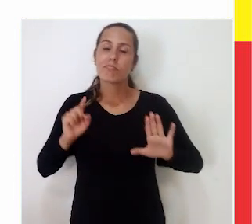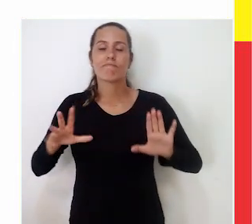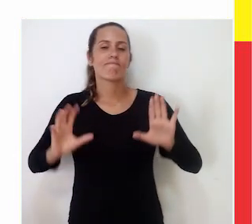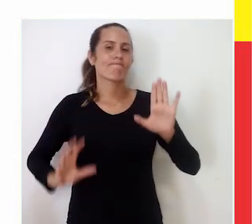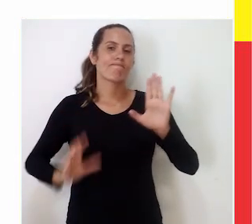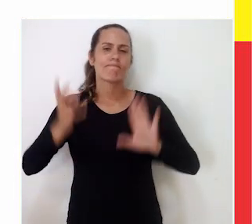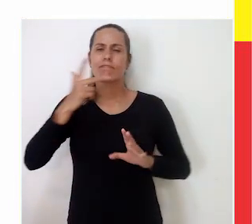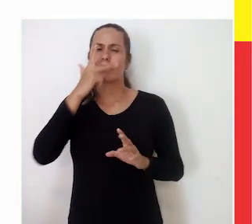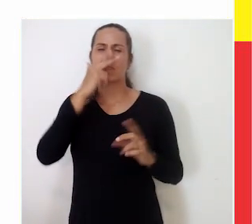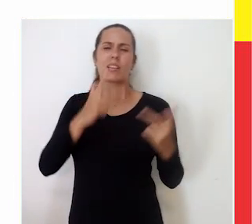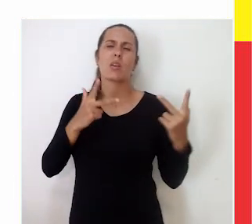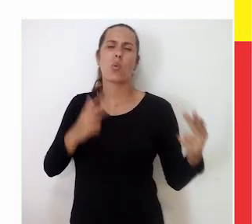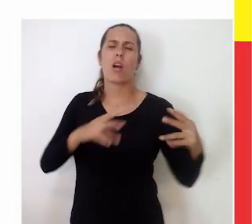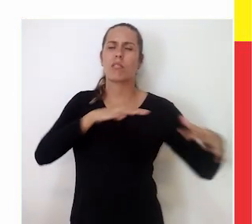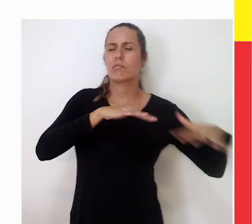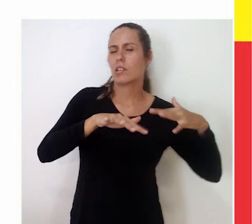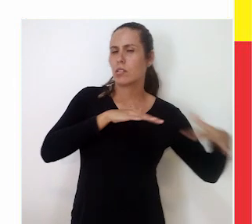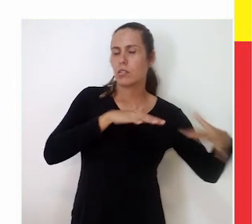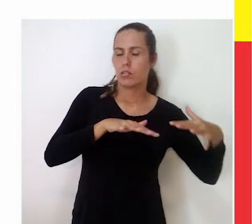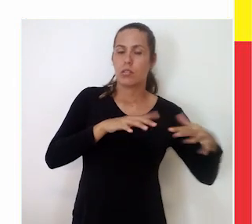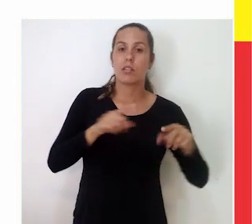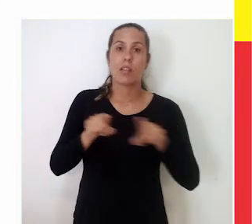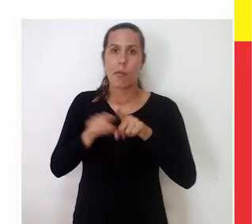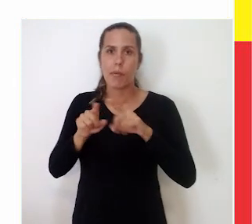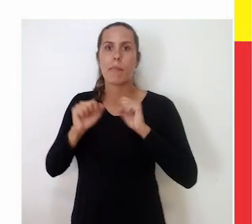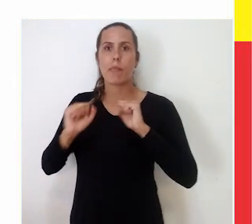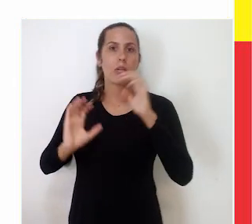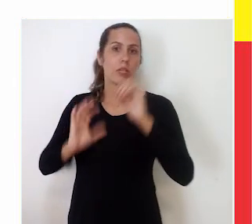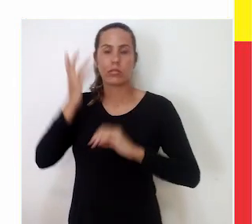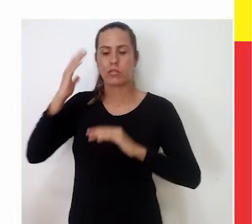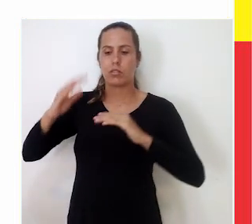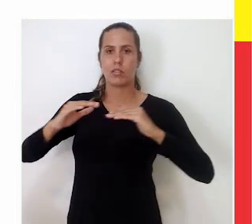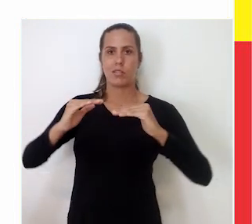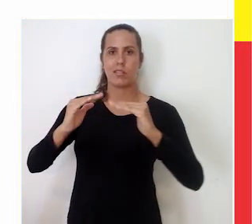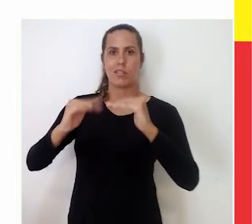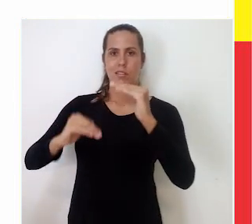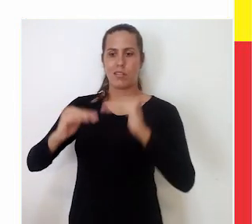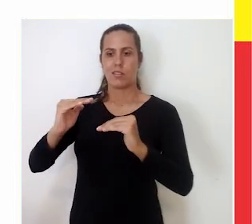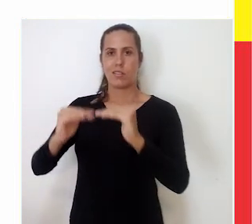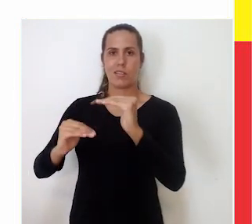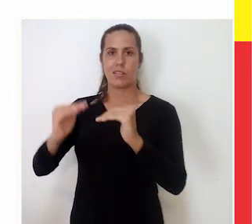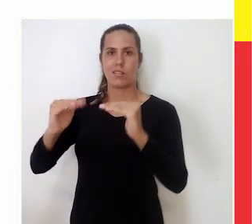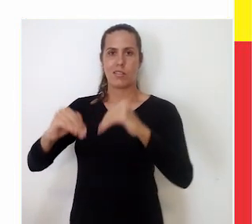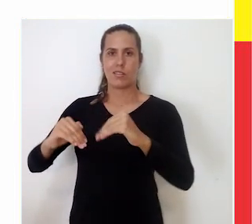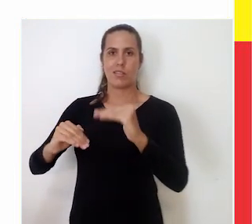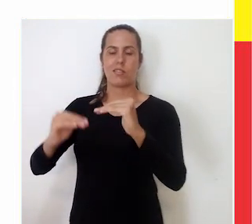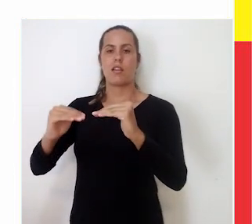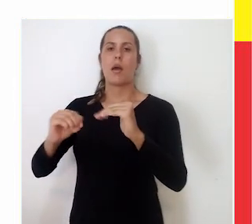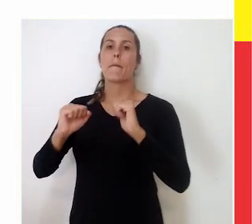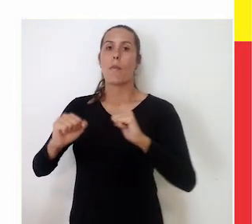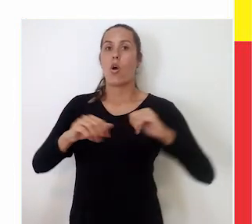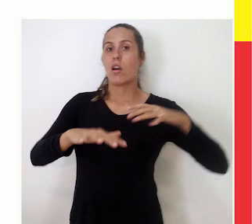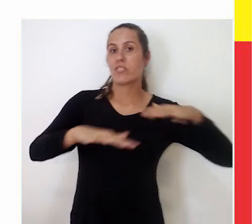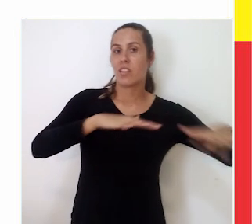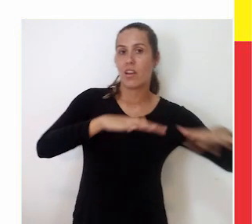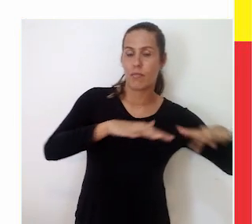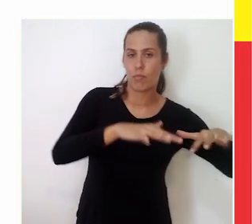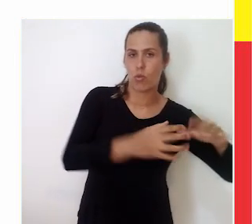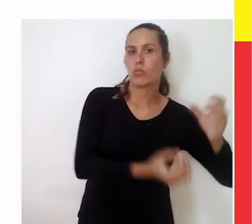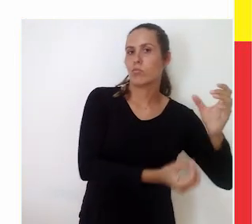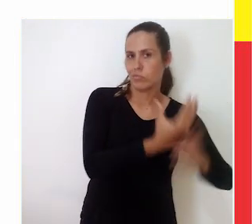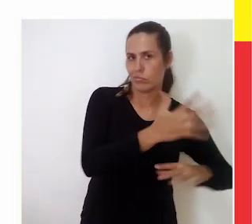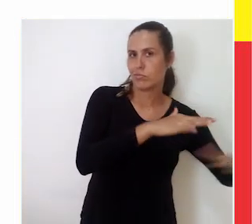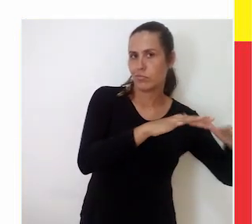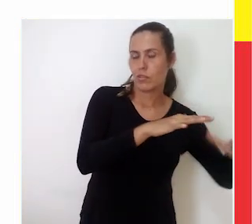terremotos. E o movimento das placas tectônicas podem sim também, além de gerar os